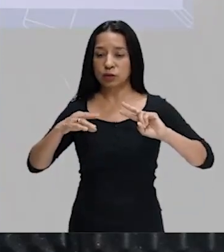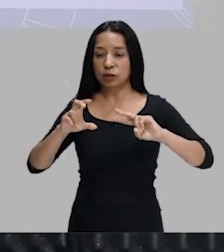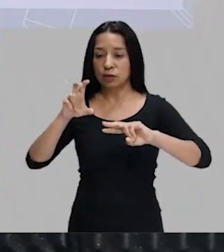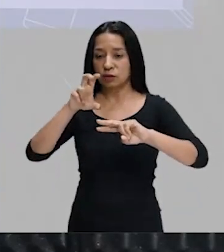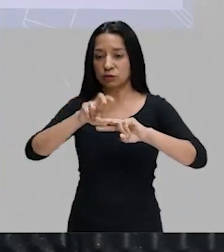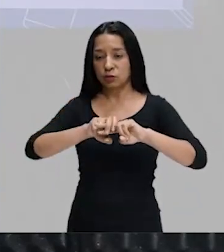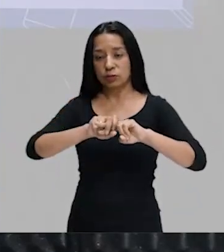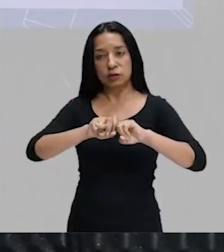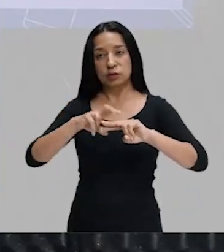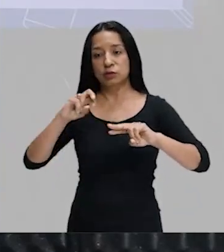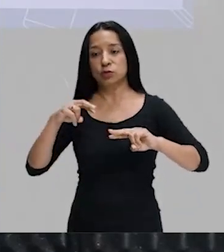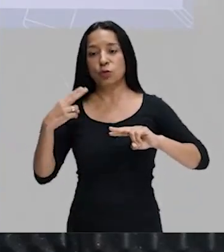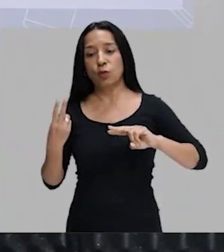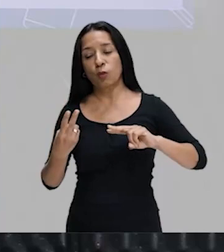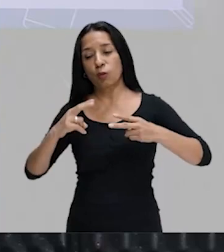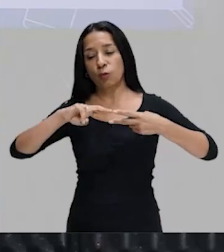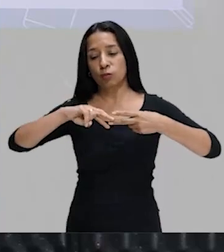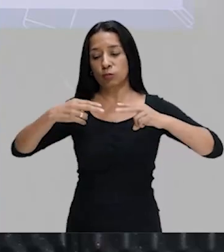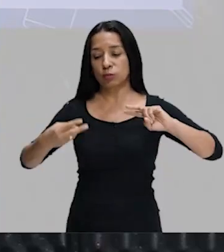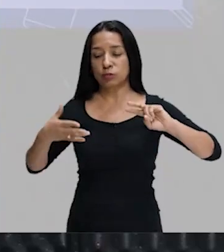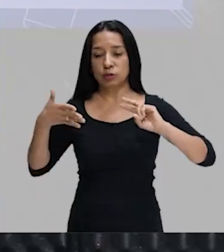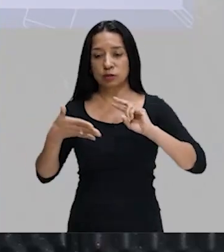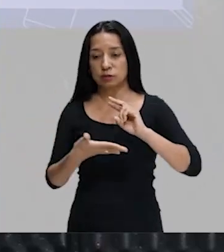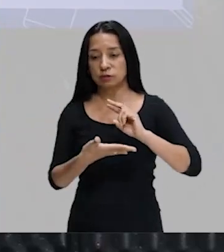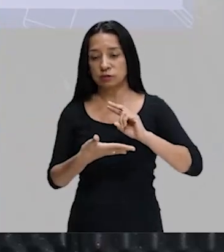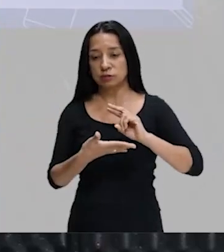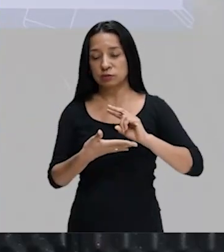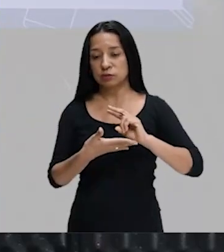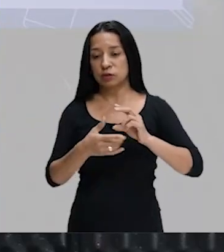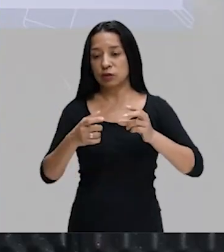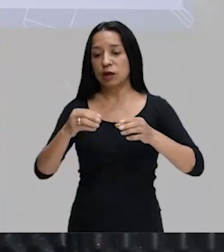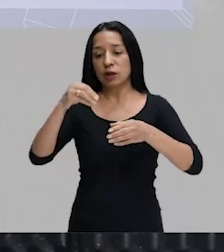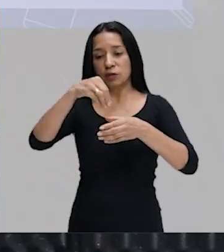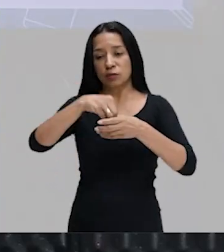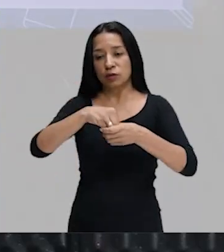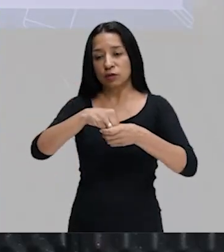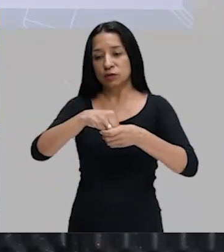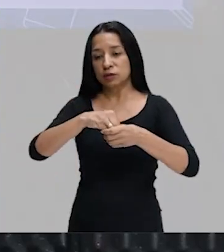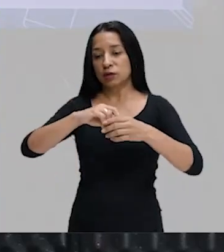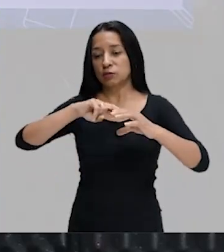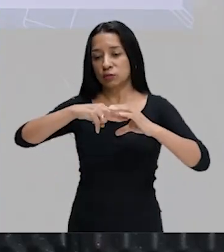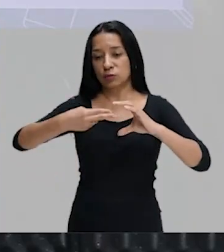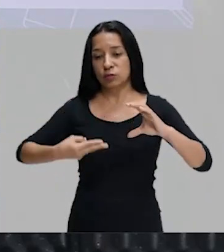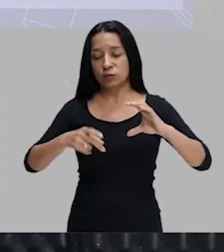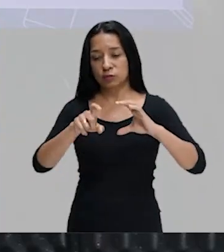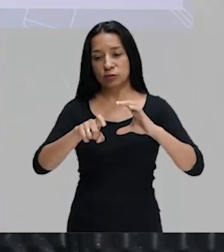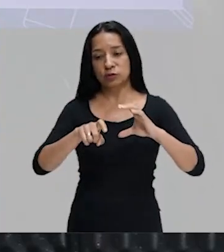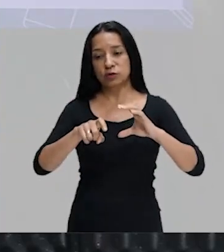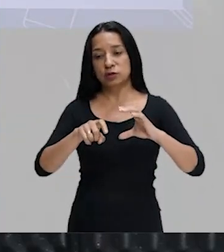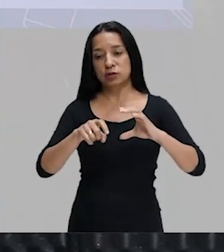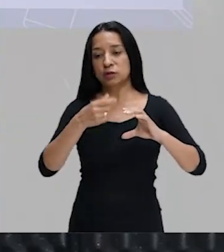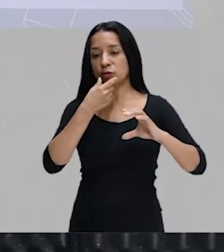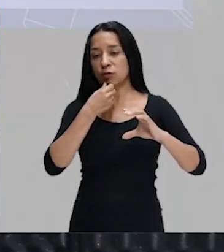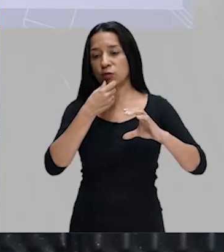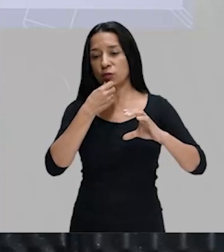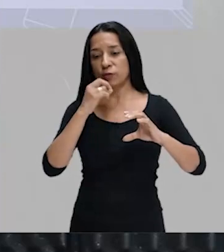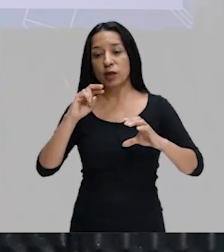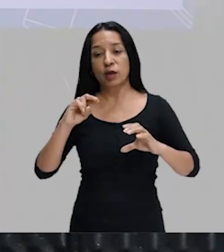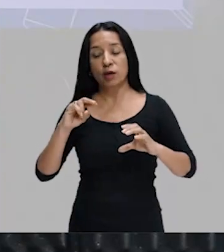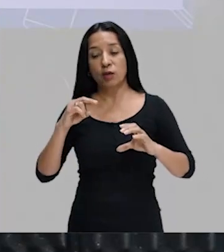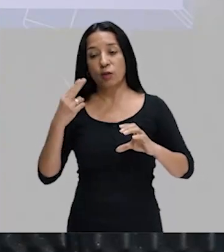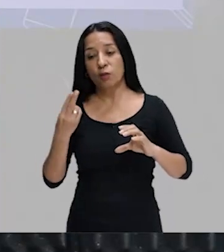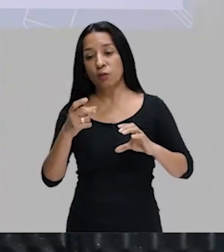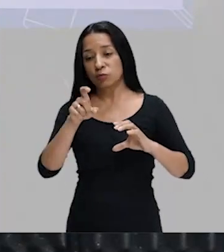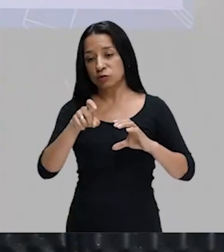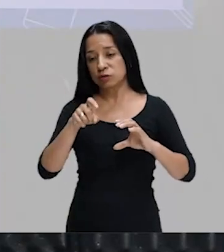localizado no cromossomo X, o indivíduo do sexo masculino, ou ele vai ser X-azão, ou ele vai